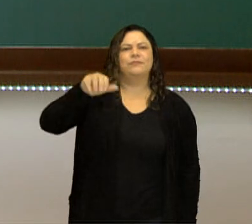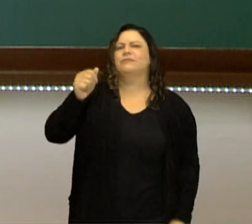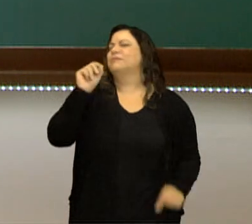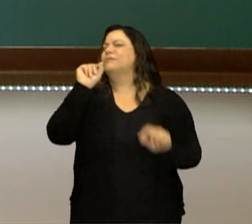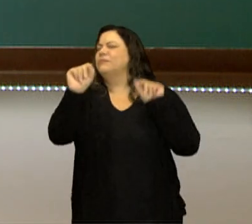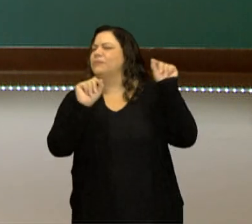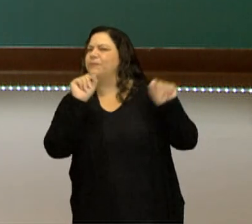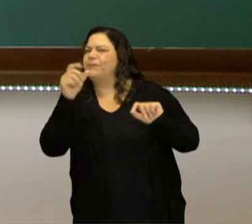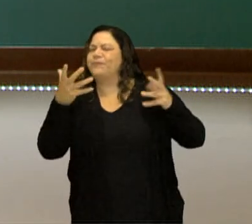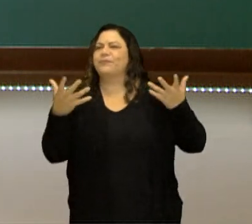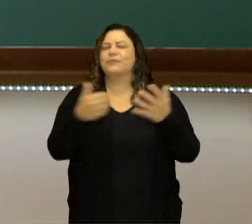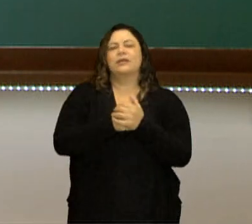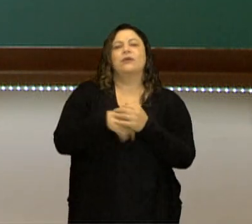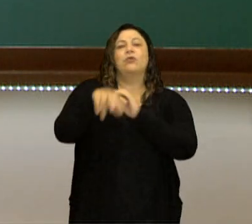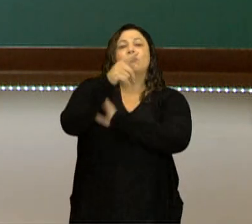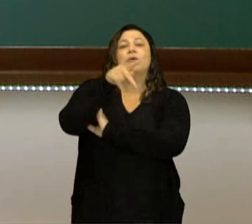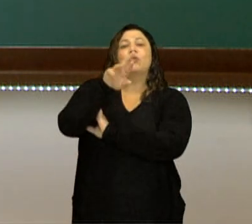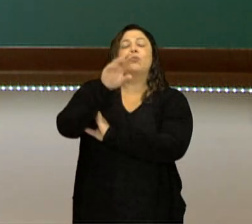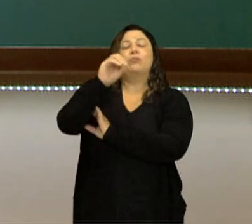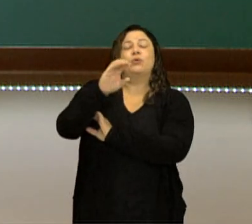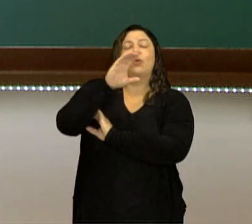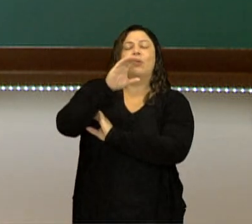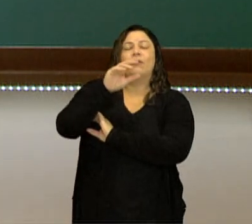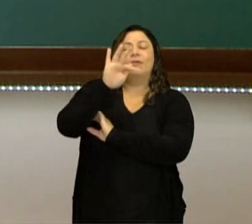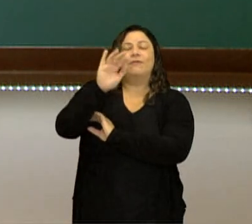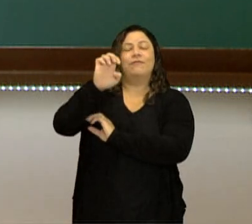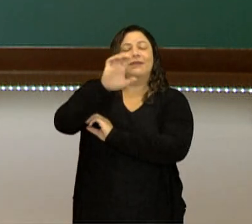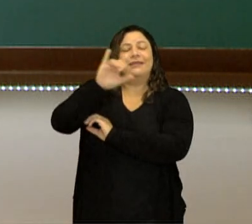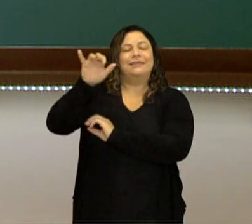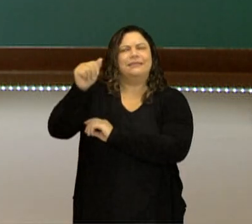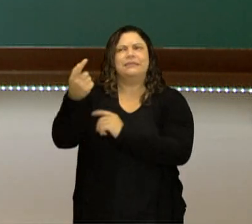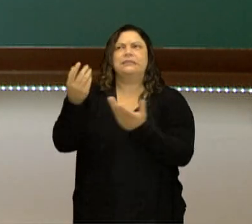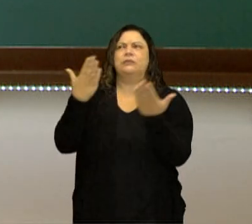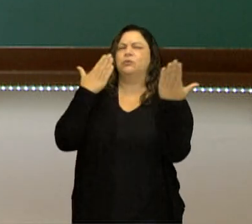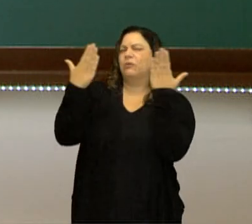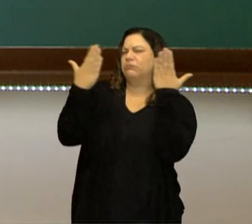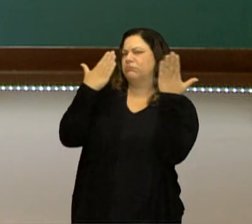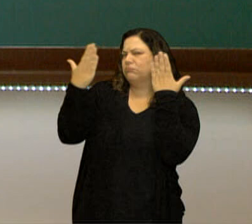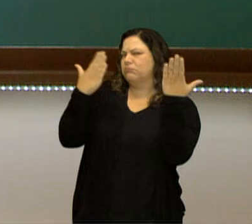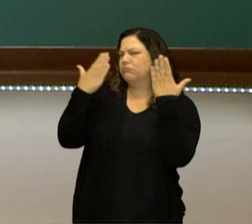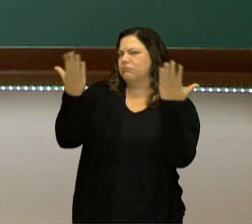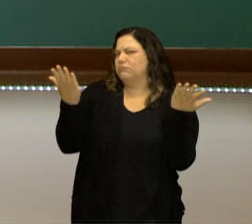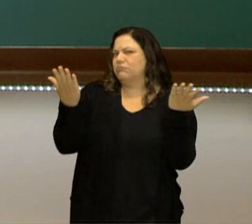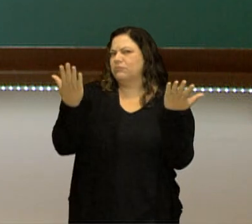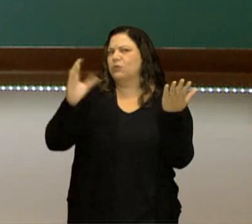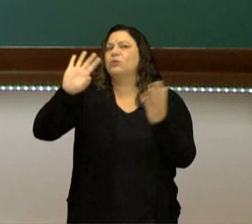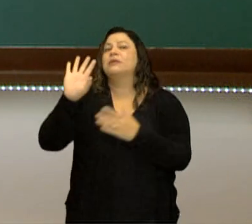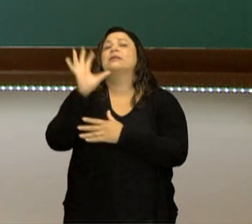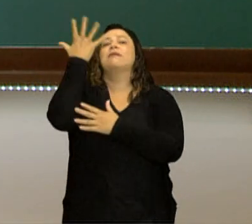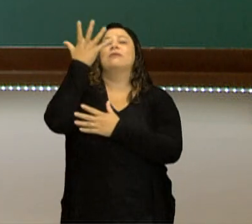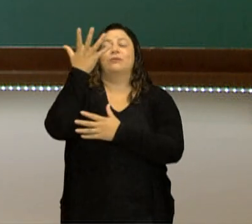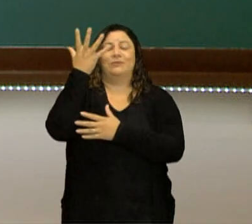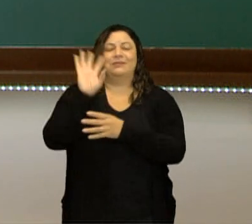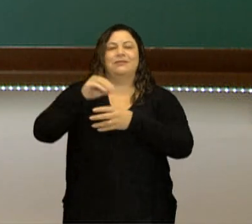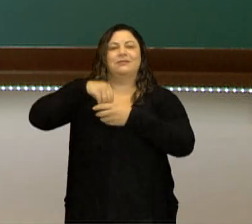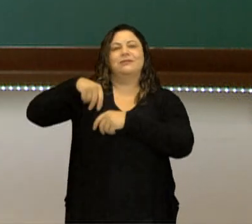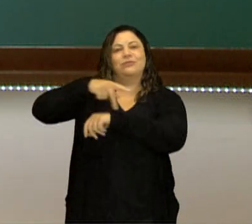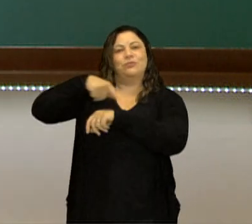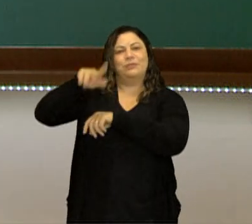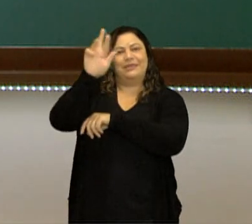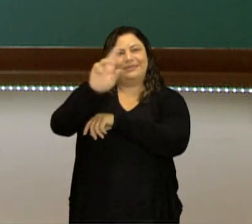análise sociopolítica de tudo que estava acontecendo na Rússia? Vamos ver essa análise mais de